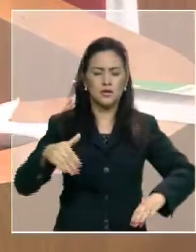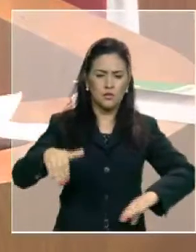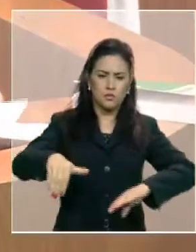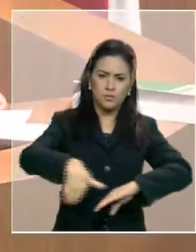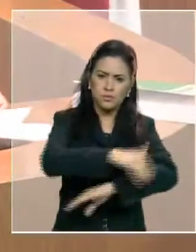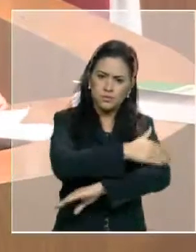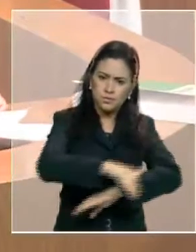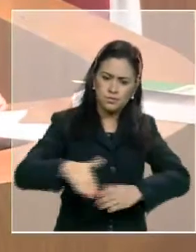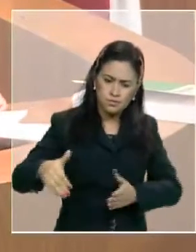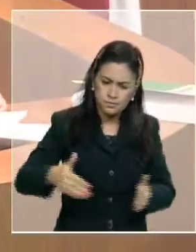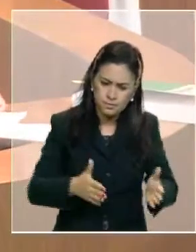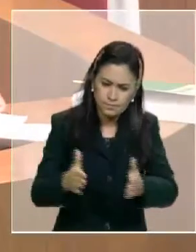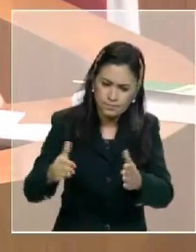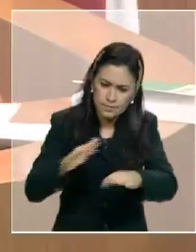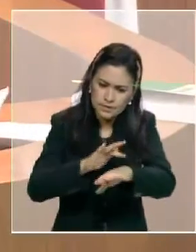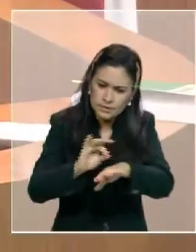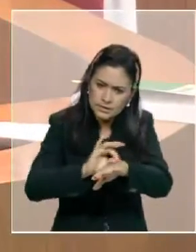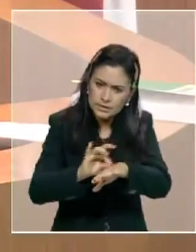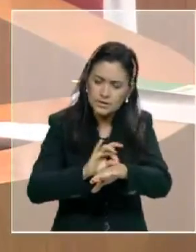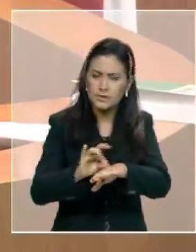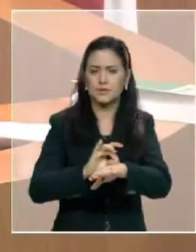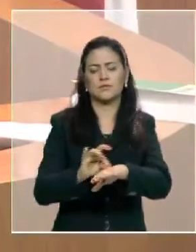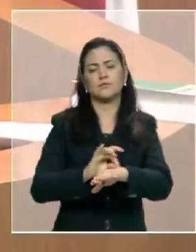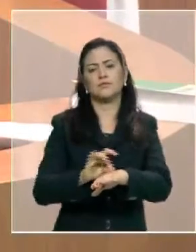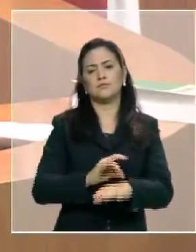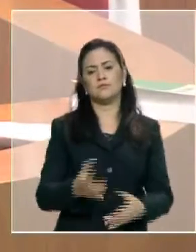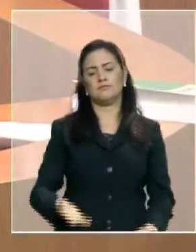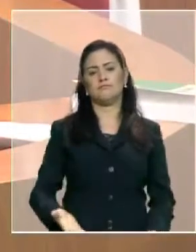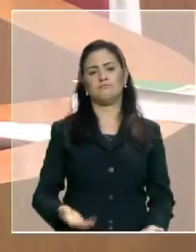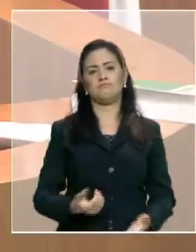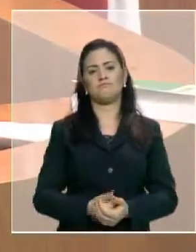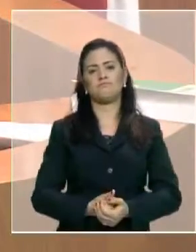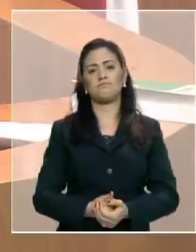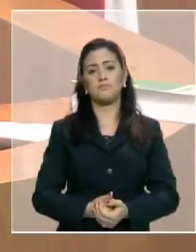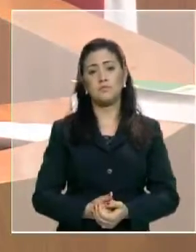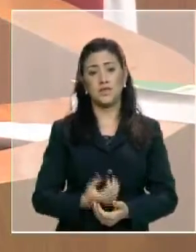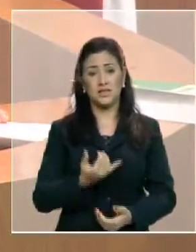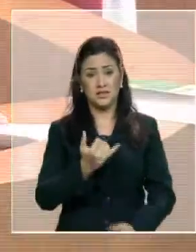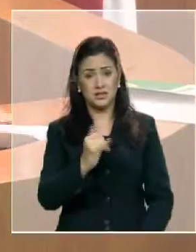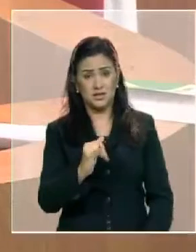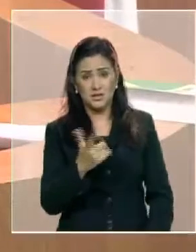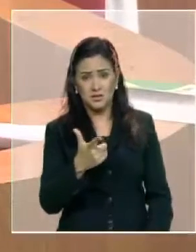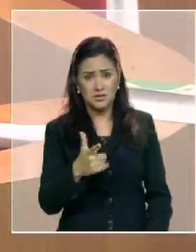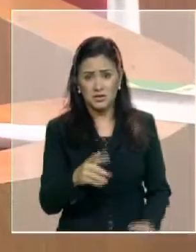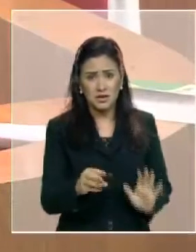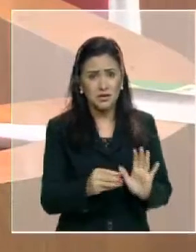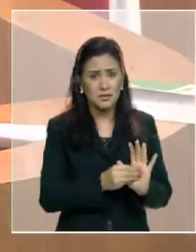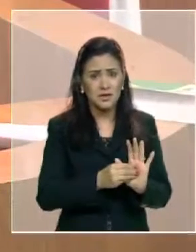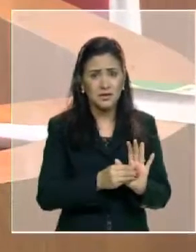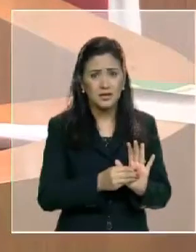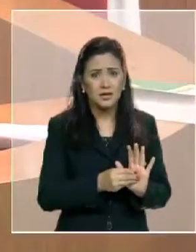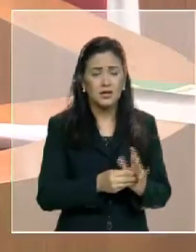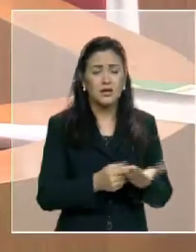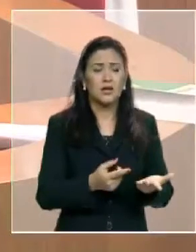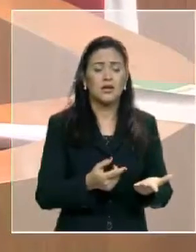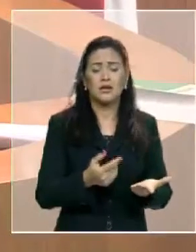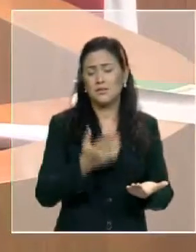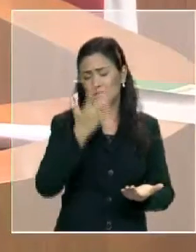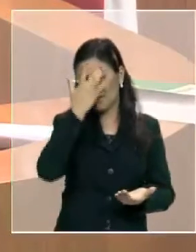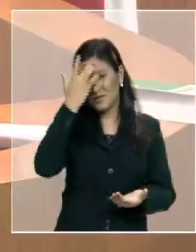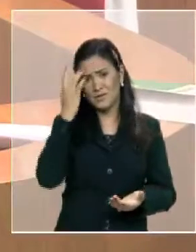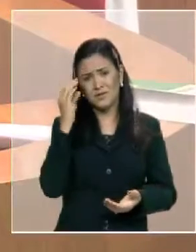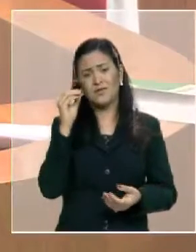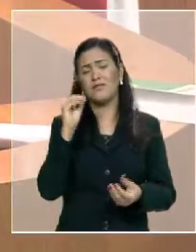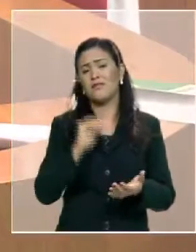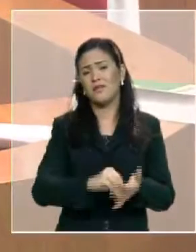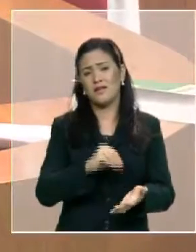uma vida lá em São Vicente por falta de uma ambulância. É menos uma vida lá no município de Arame por falta de